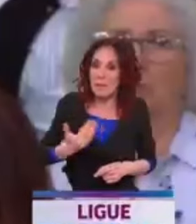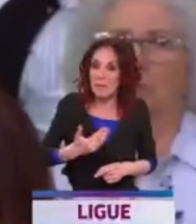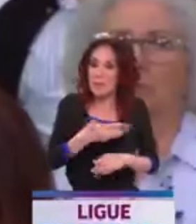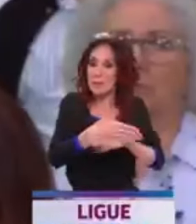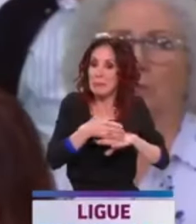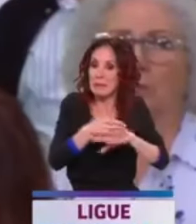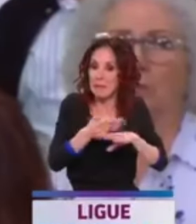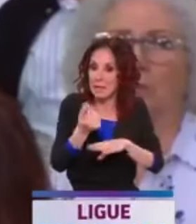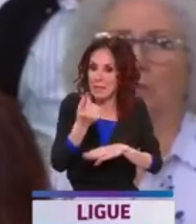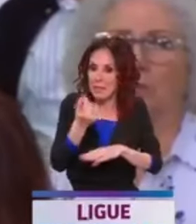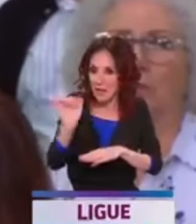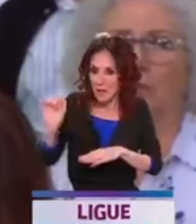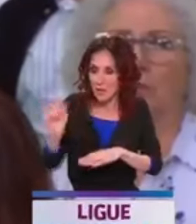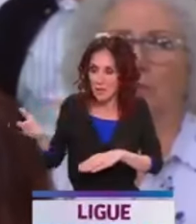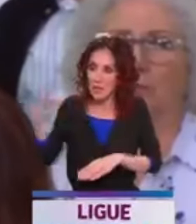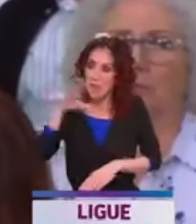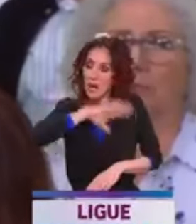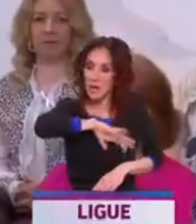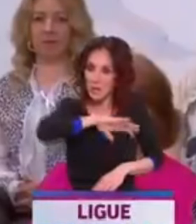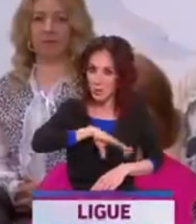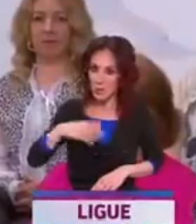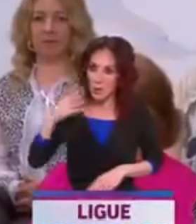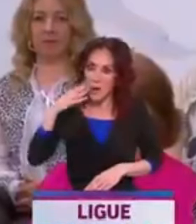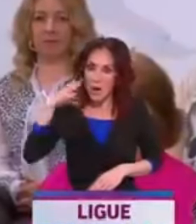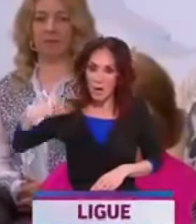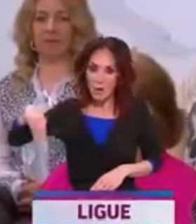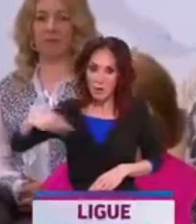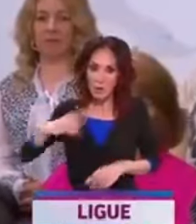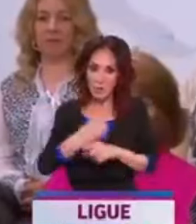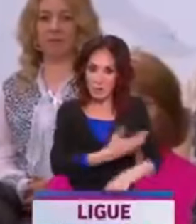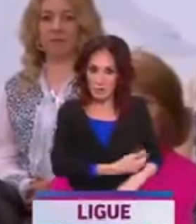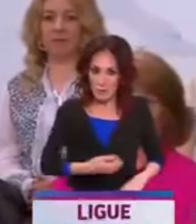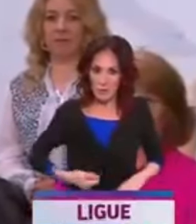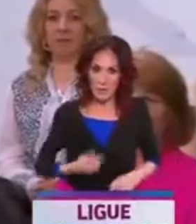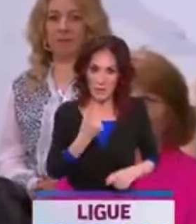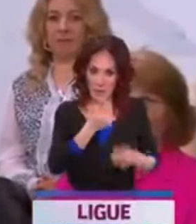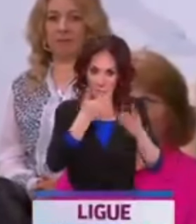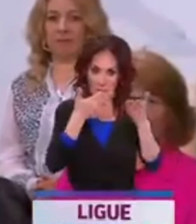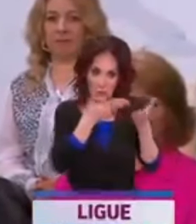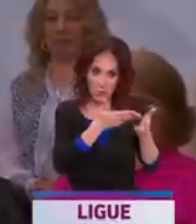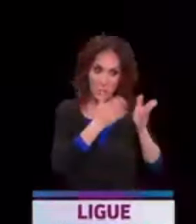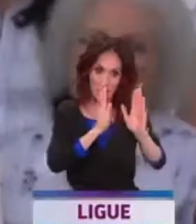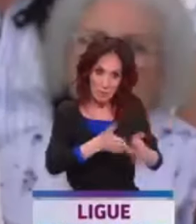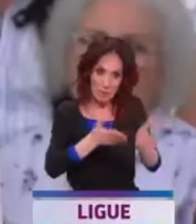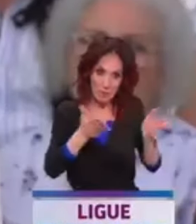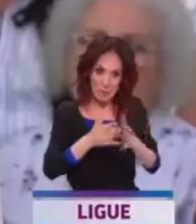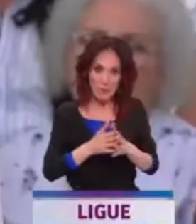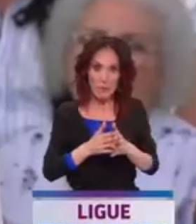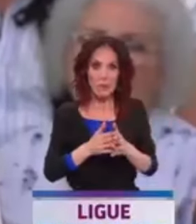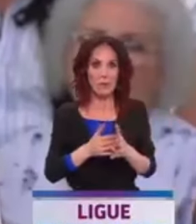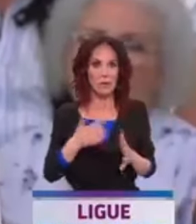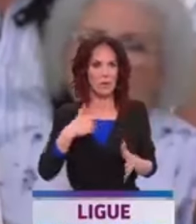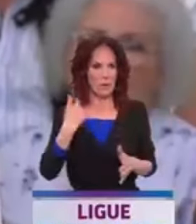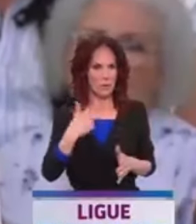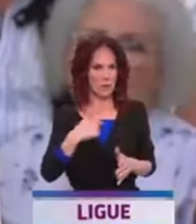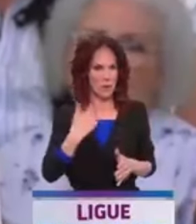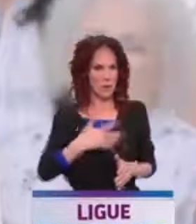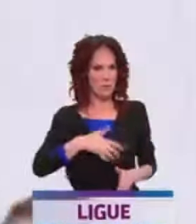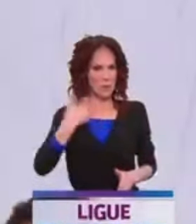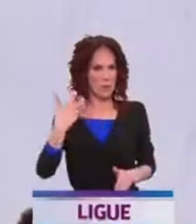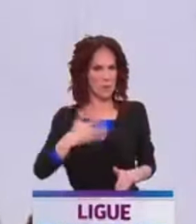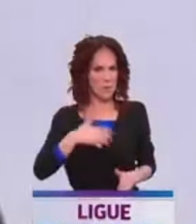humanitária de solidariedade social e de serviço à comunidade tem ainda um papel ativo na câmara de comércio Portugal Timor Leste e no